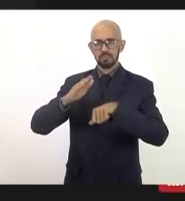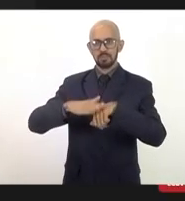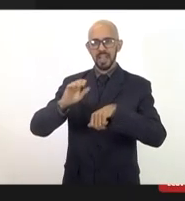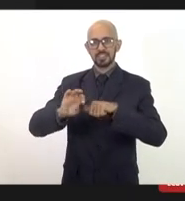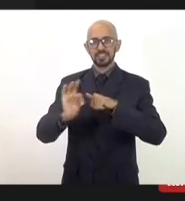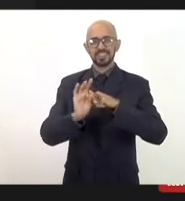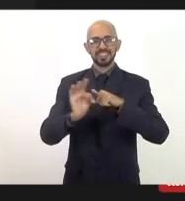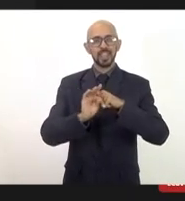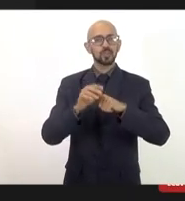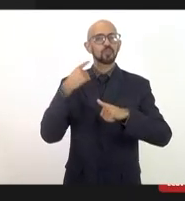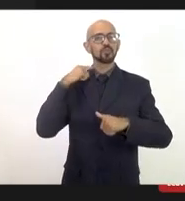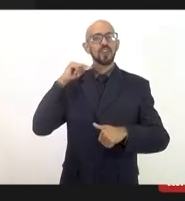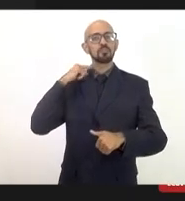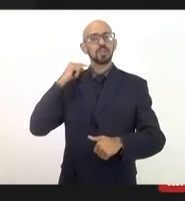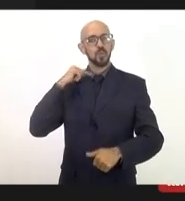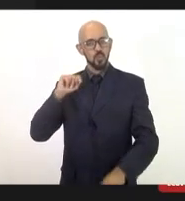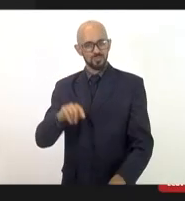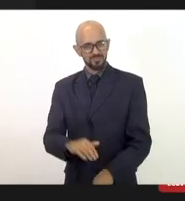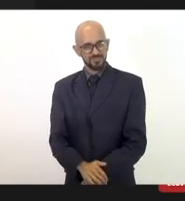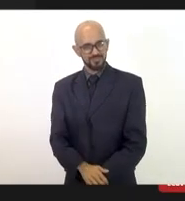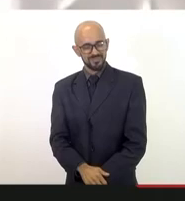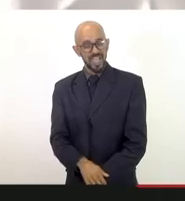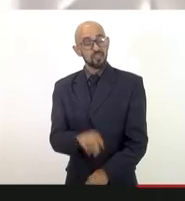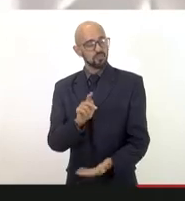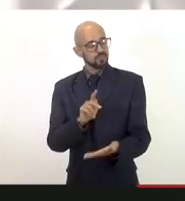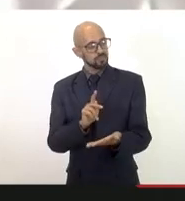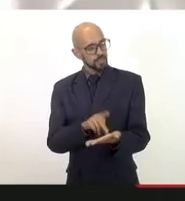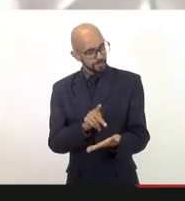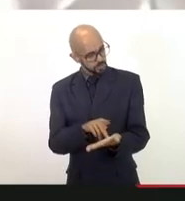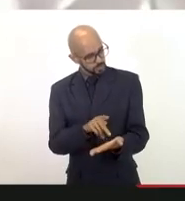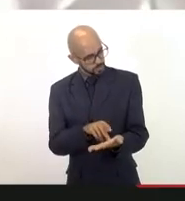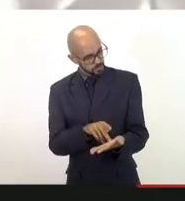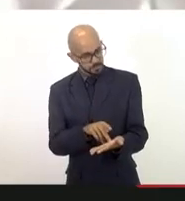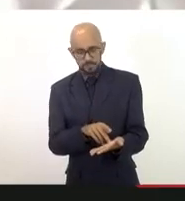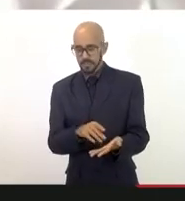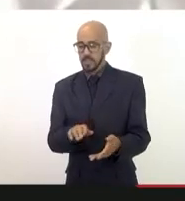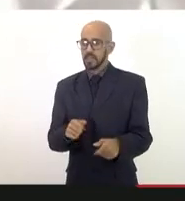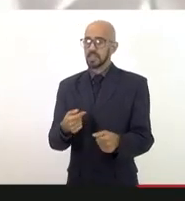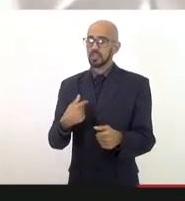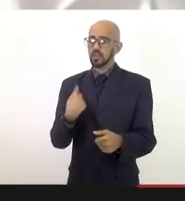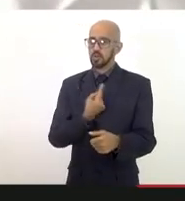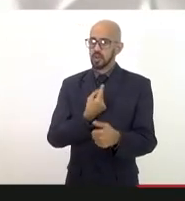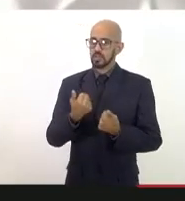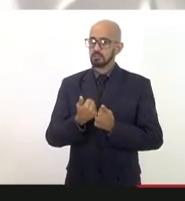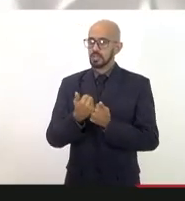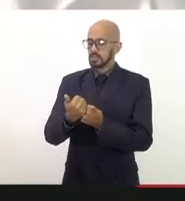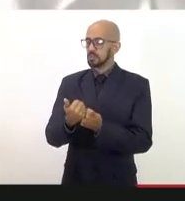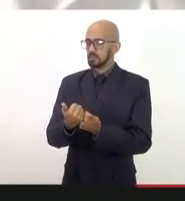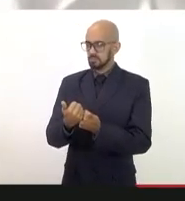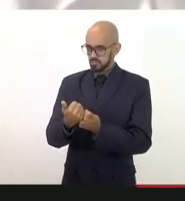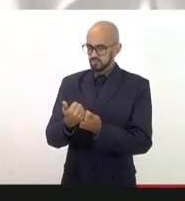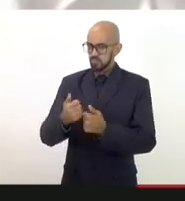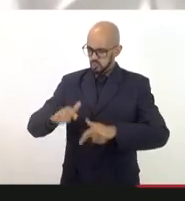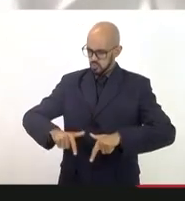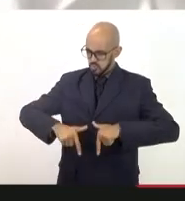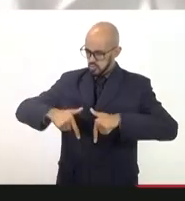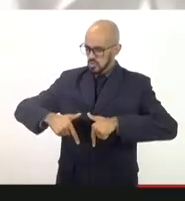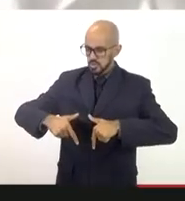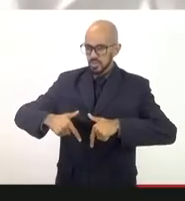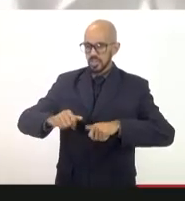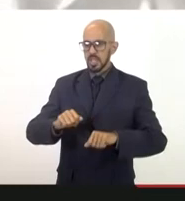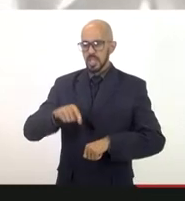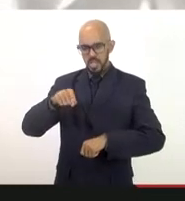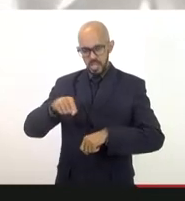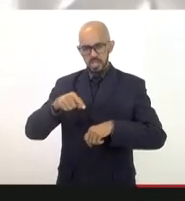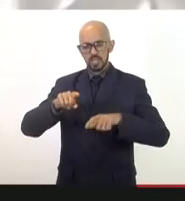Com certeza. E a gente percebe o empenho do secretário Alexandre Kiepp, ele que é, né, um servidor